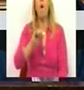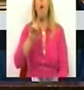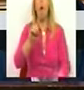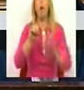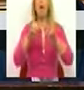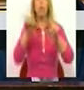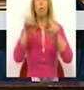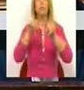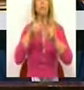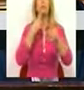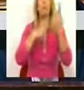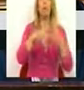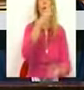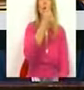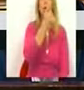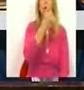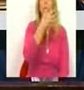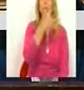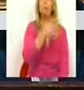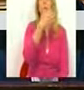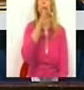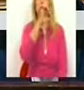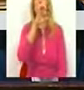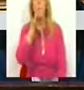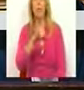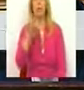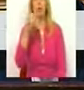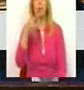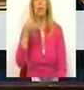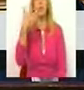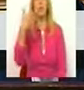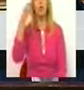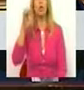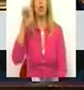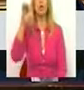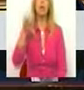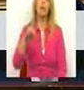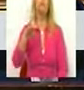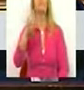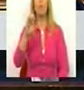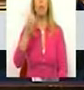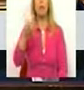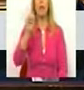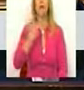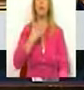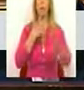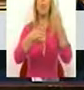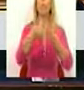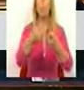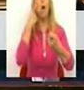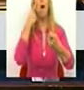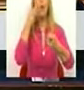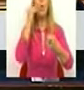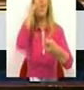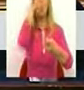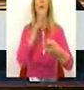2884 e 2886 apresentadas pelo PSD e vejam o jogo do empurra das respostas deste